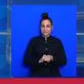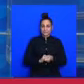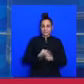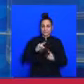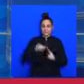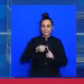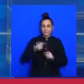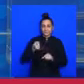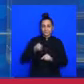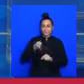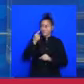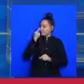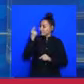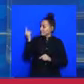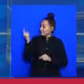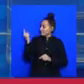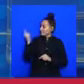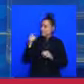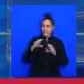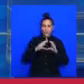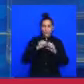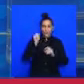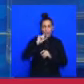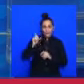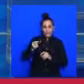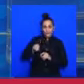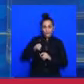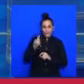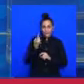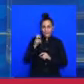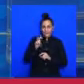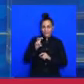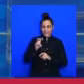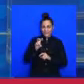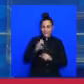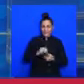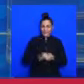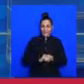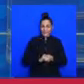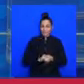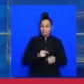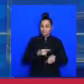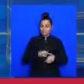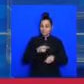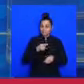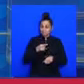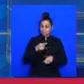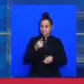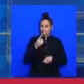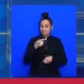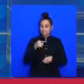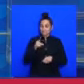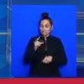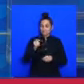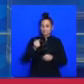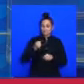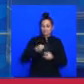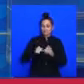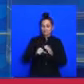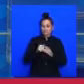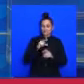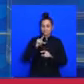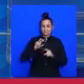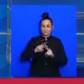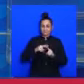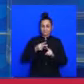mais um número na tela bola azul número 15 Azul 15 e agora o sexto e o último número do primeiro